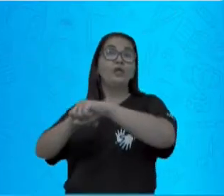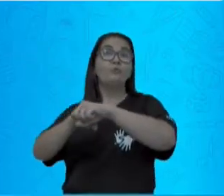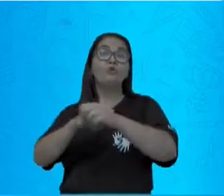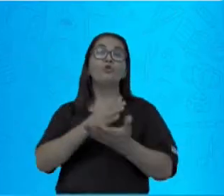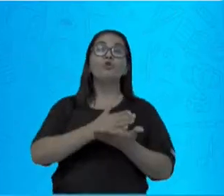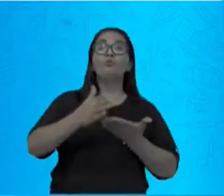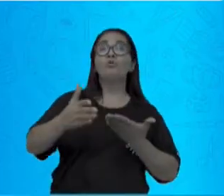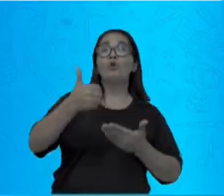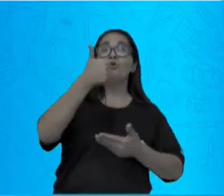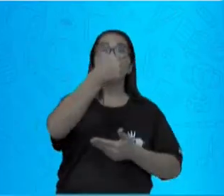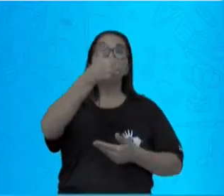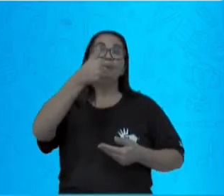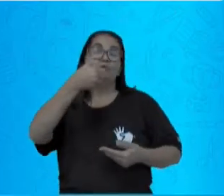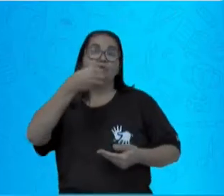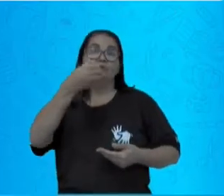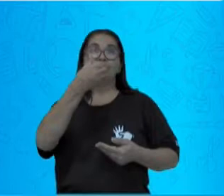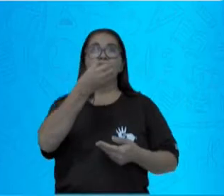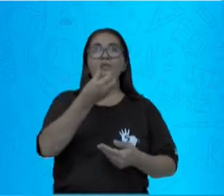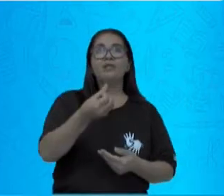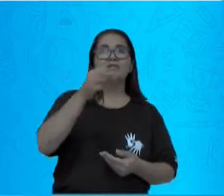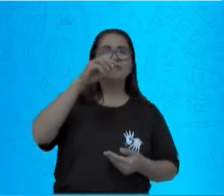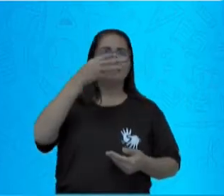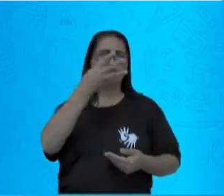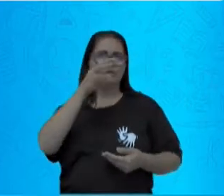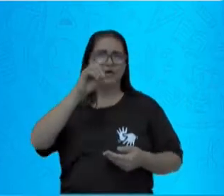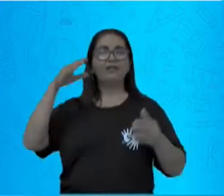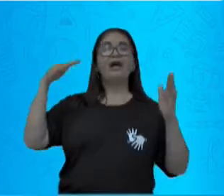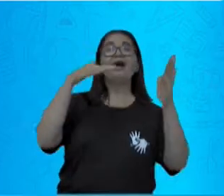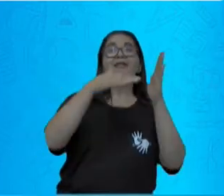de 1640 até